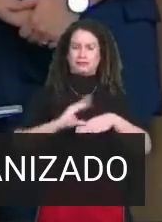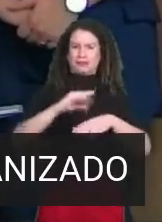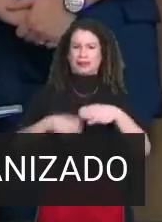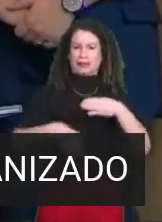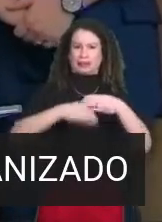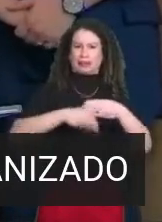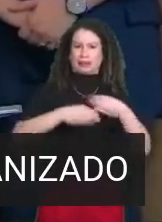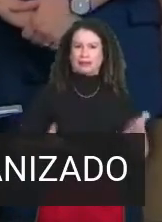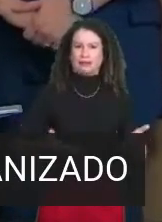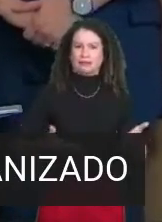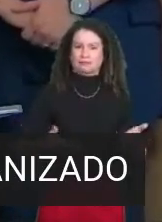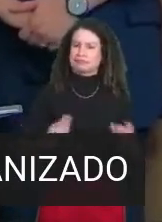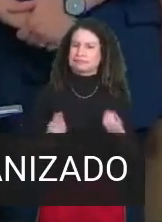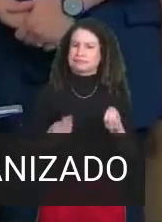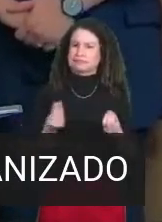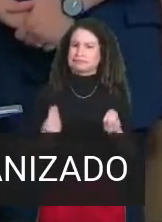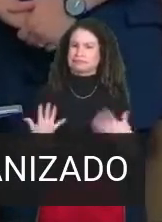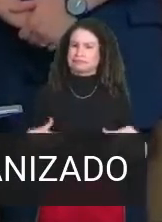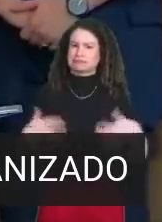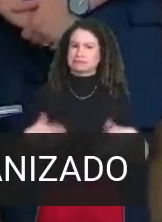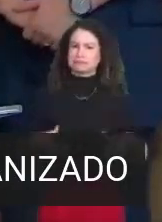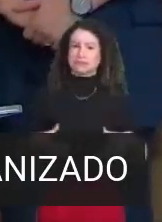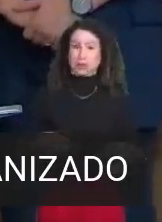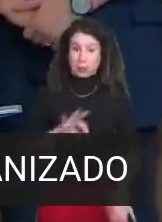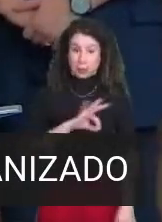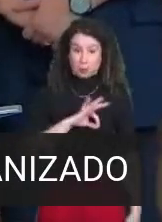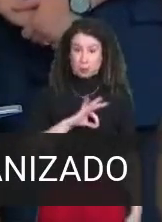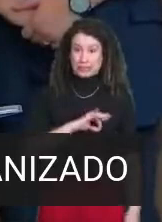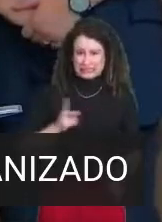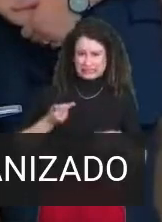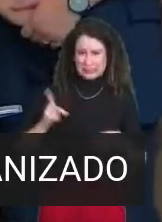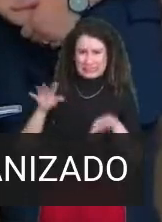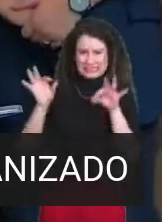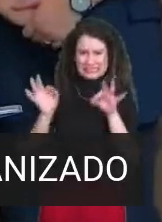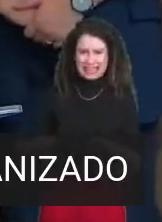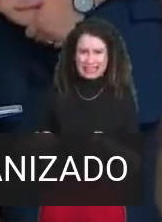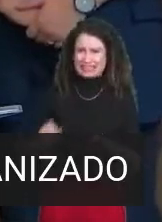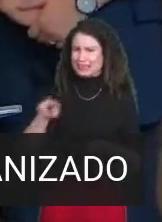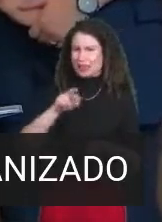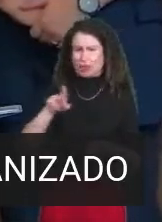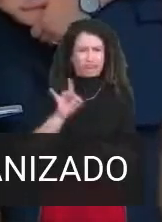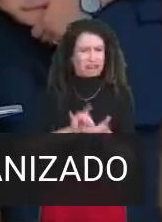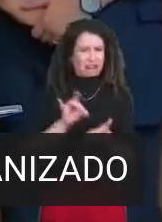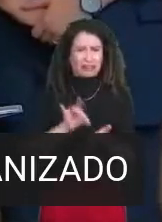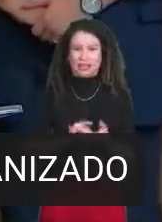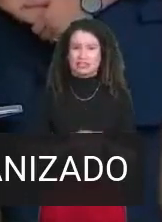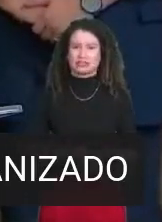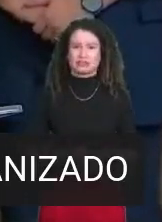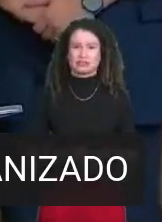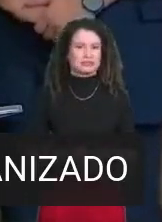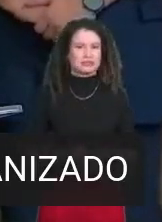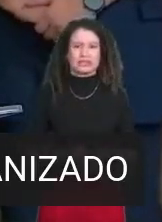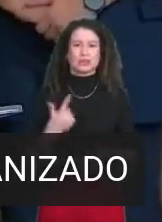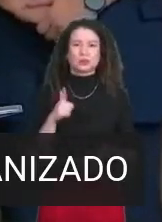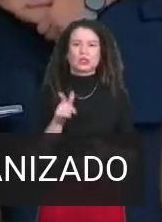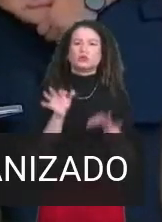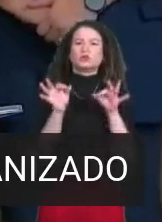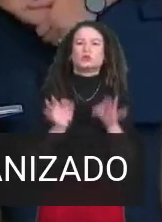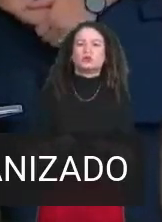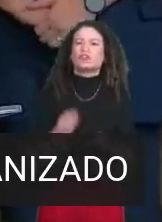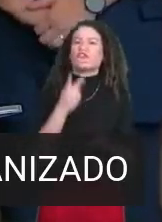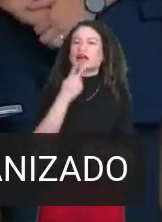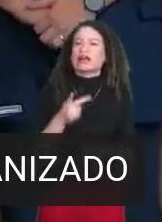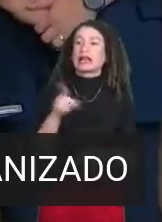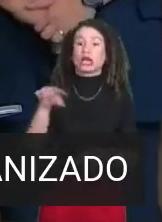Não é verdade que as polícias estão sempre certas. E é injusto dizer que as polícias estão sempre